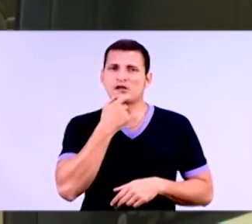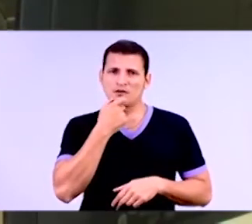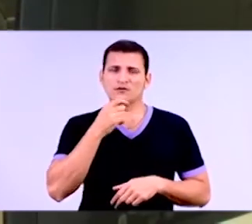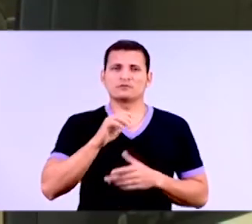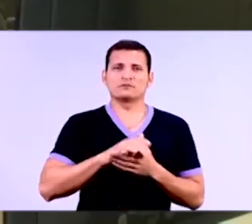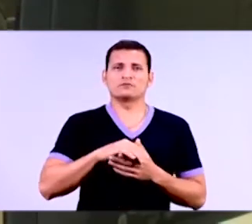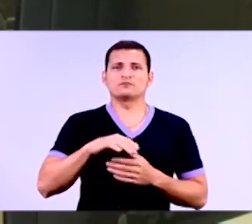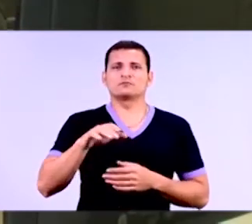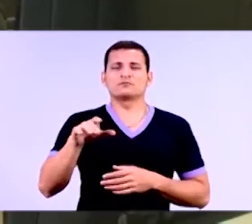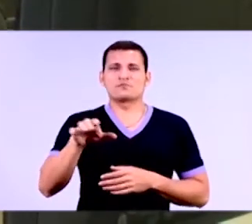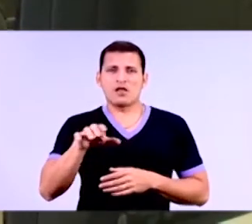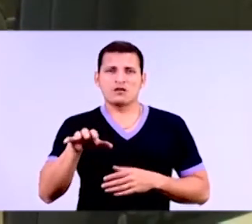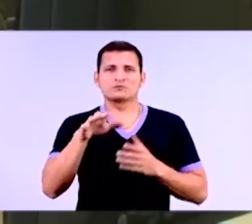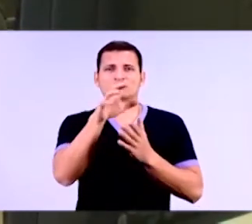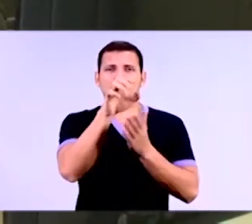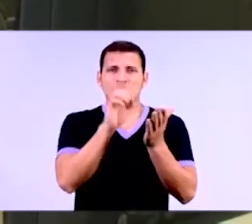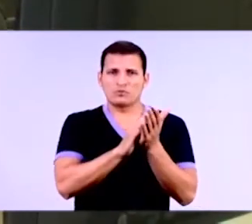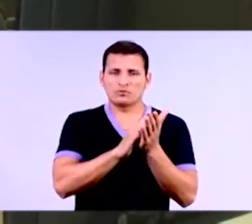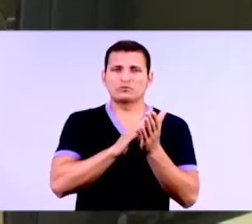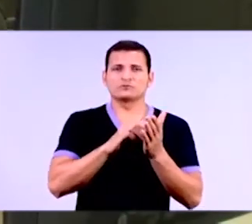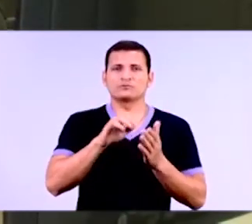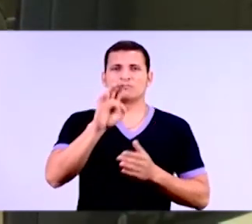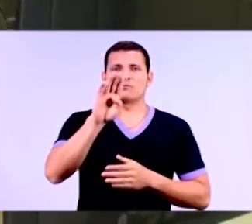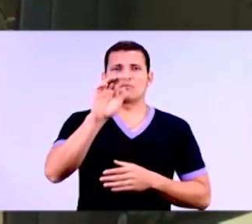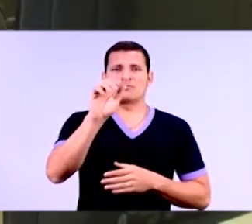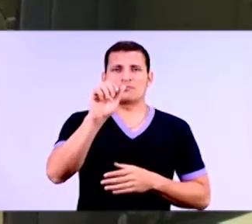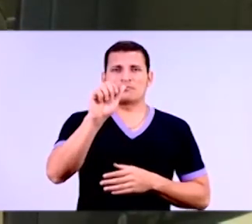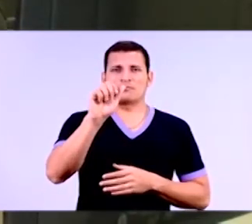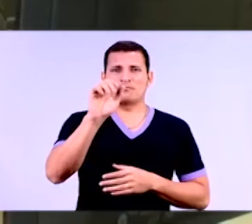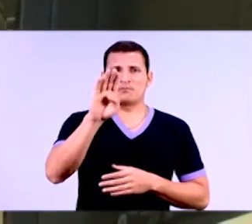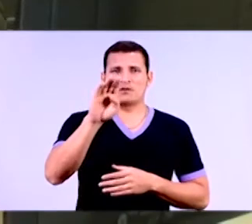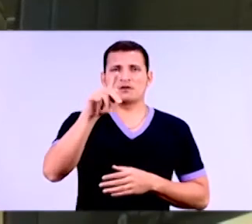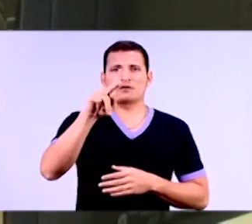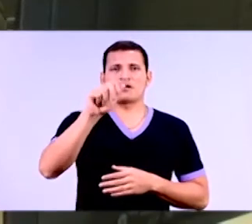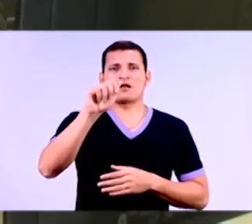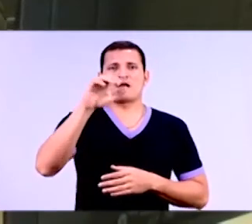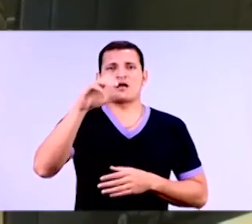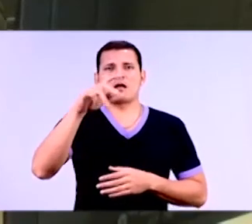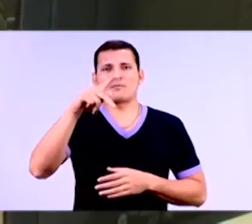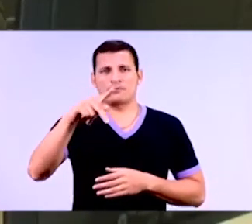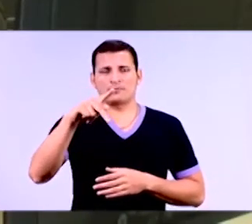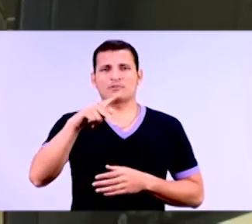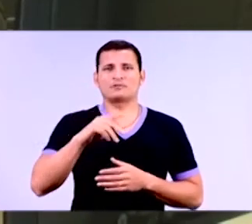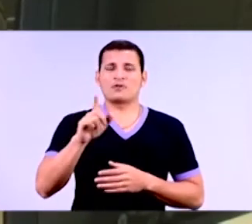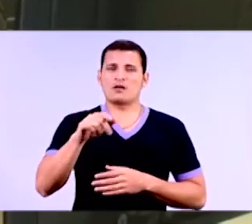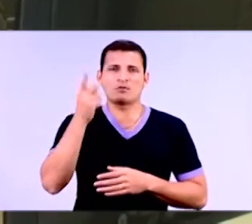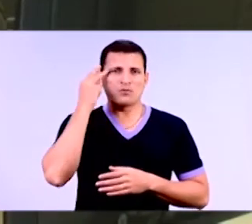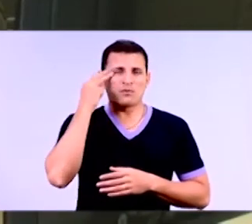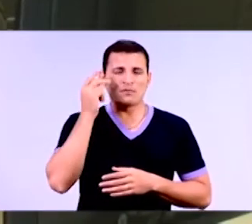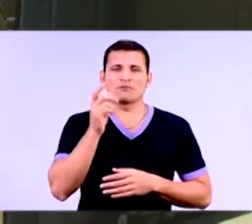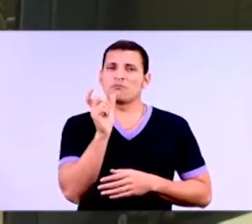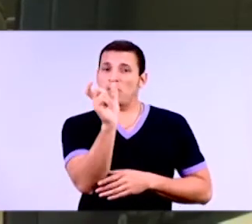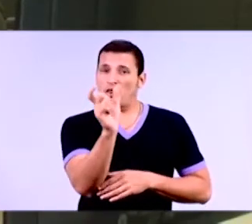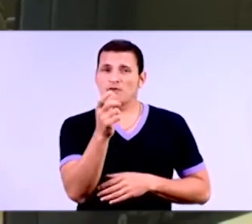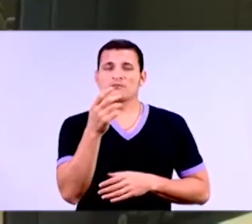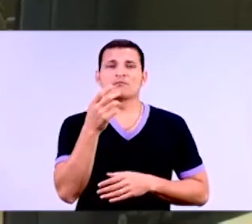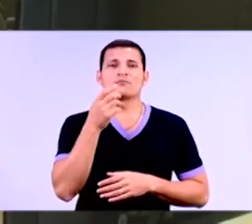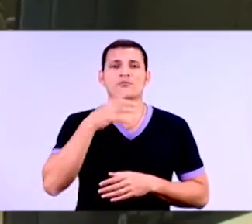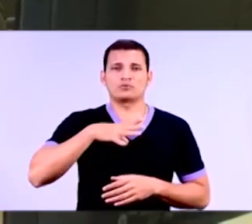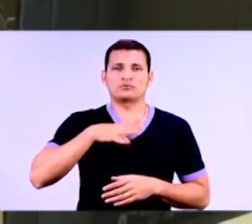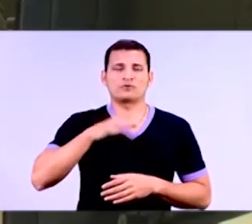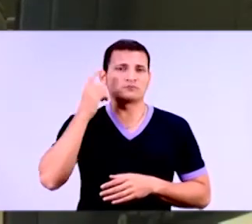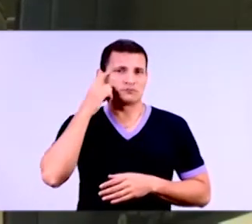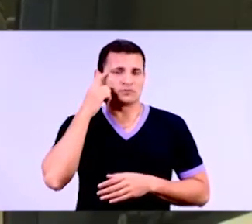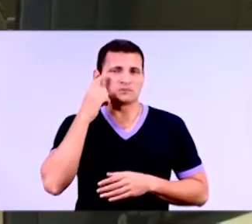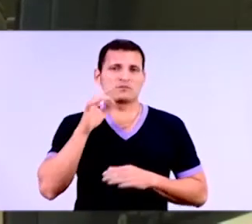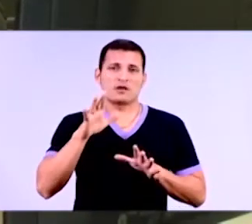Browser, download, HD, backup, e a gente fala normalmente, como se fosse uma palavra em português, né? Se fosse da língua portuguesa, mas não,